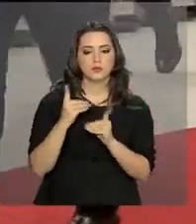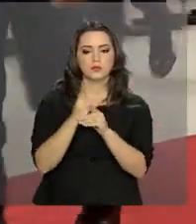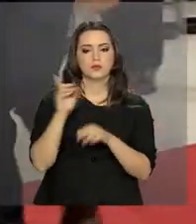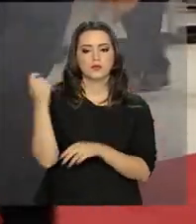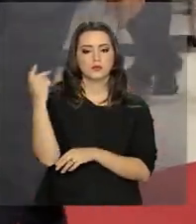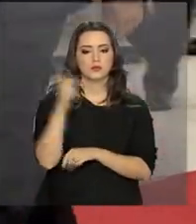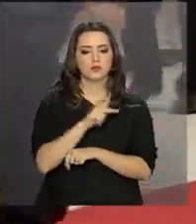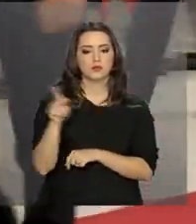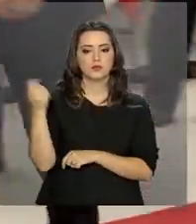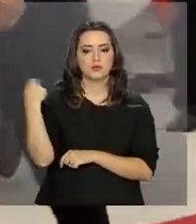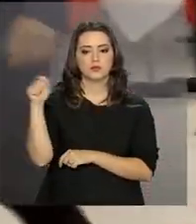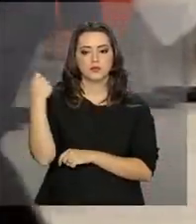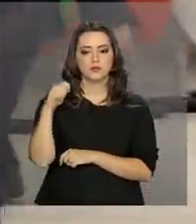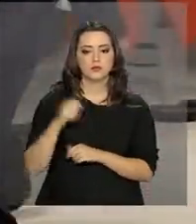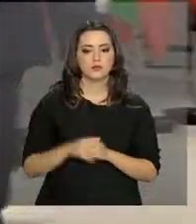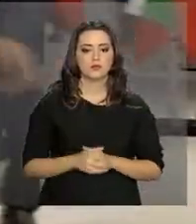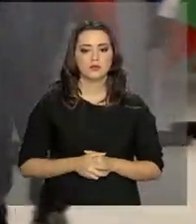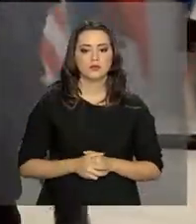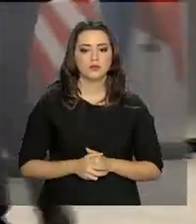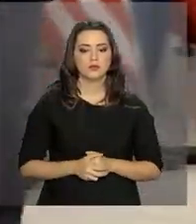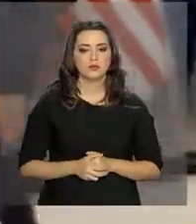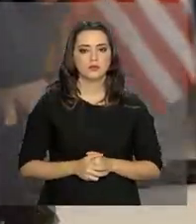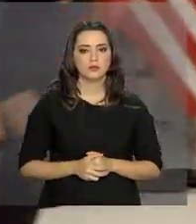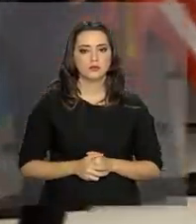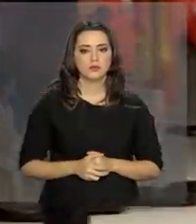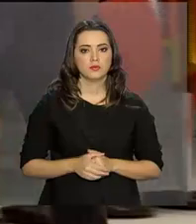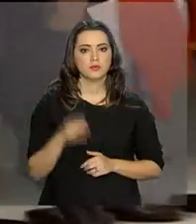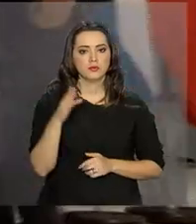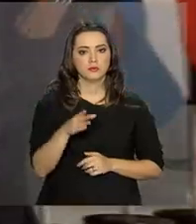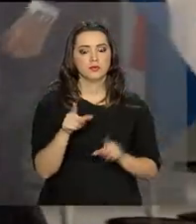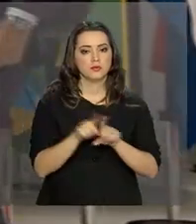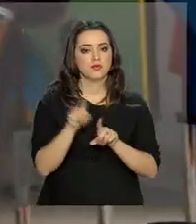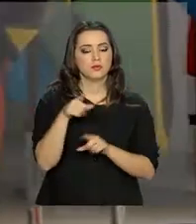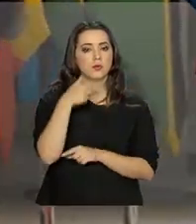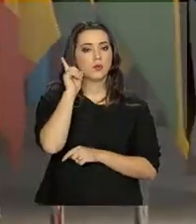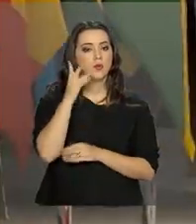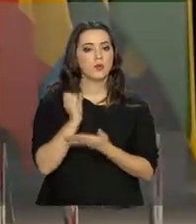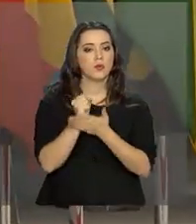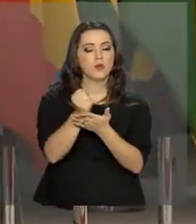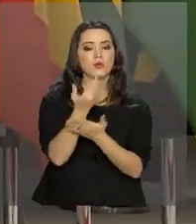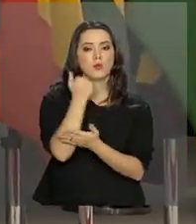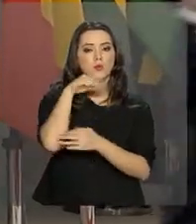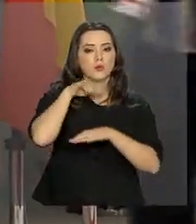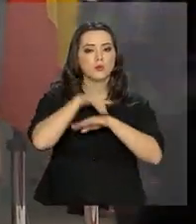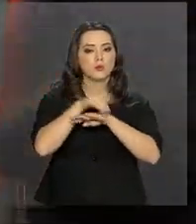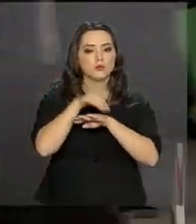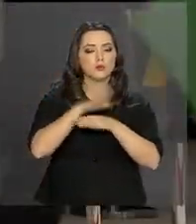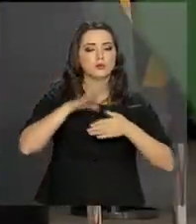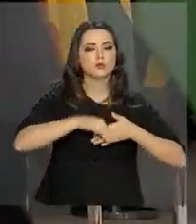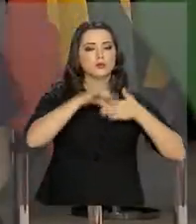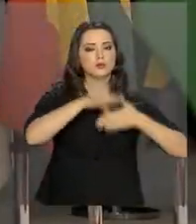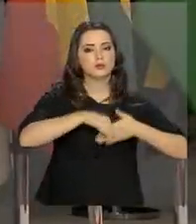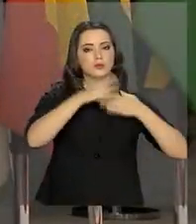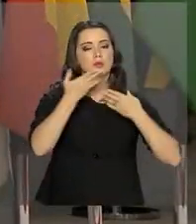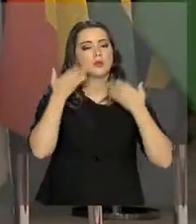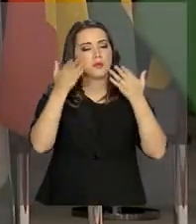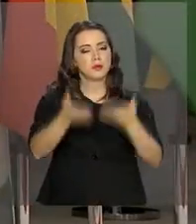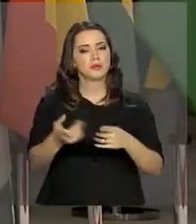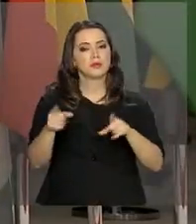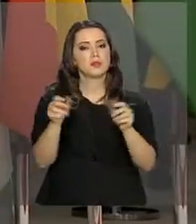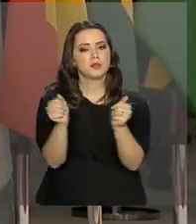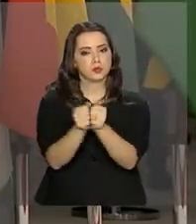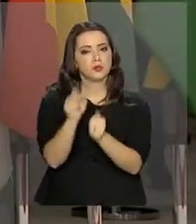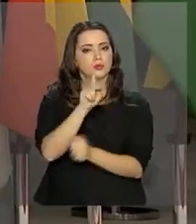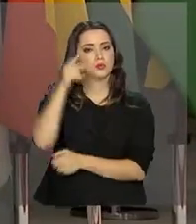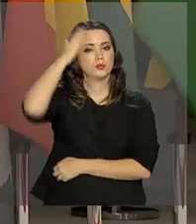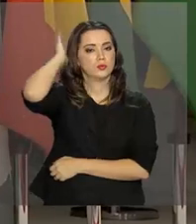da Argentina, Maurício Macri. Ontem ele ofereceu um jantar aos líderes, que teve a participação do